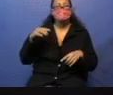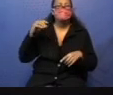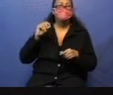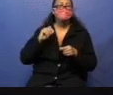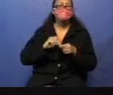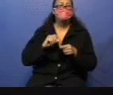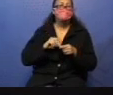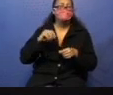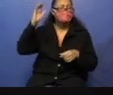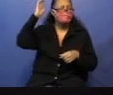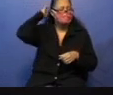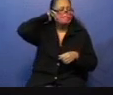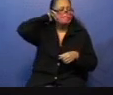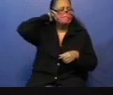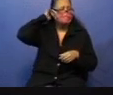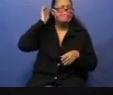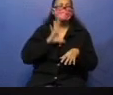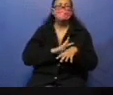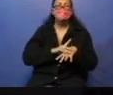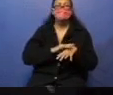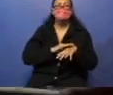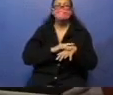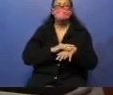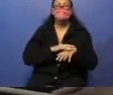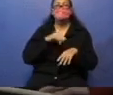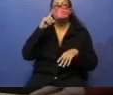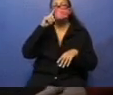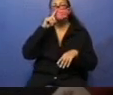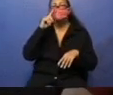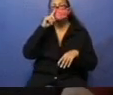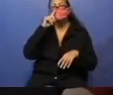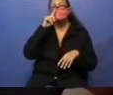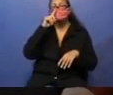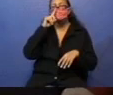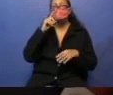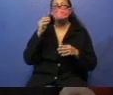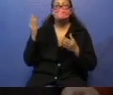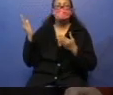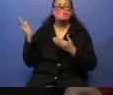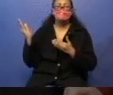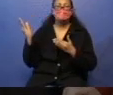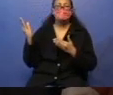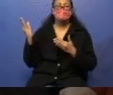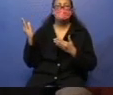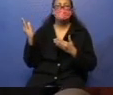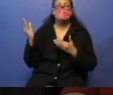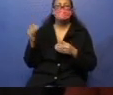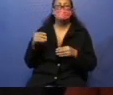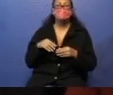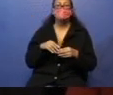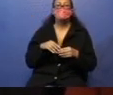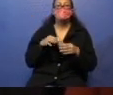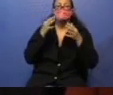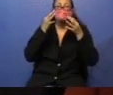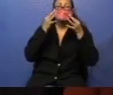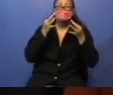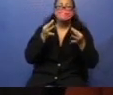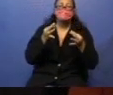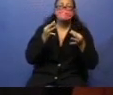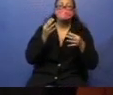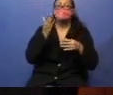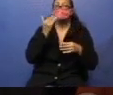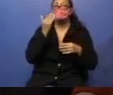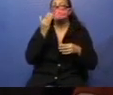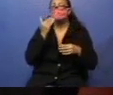cuidados. Vamos ficar atento com esses daqui. Esses a gente tem que tomar cuidado e ter muita atenção nos alimentos